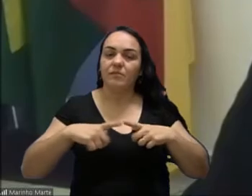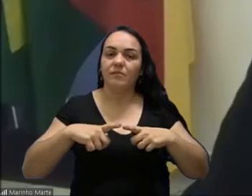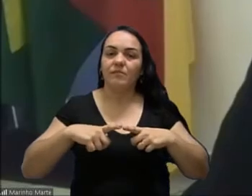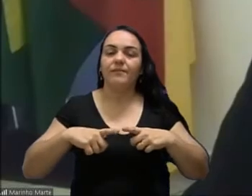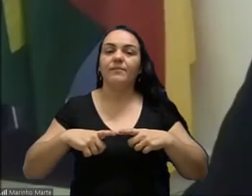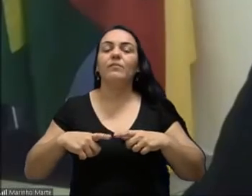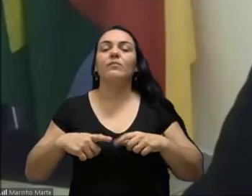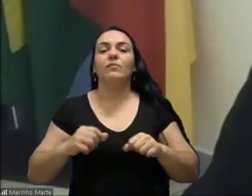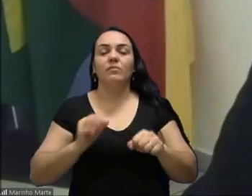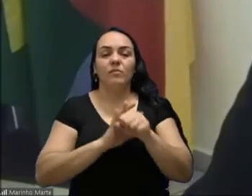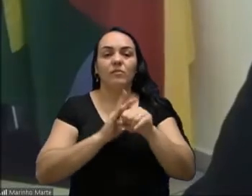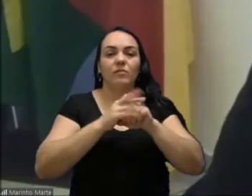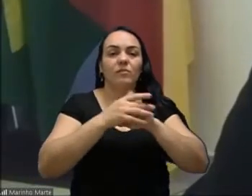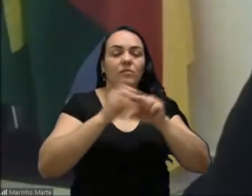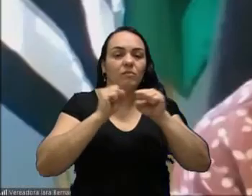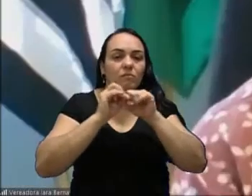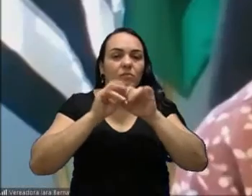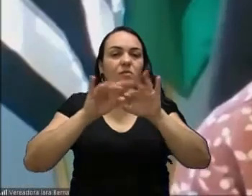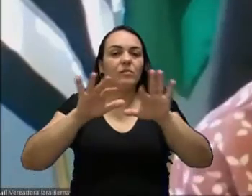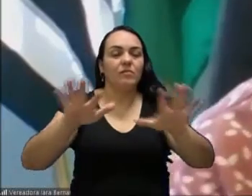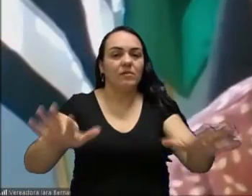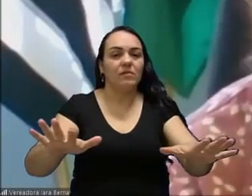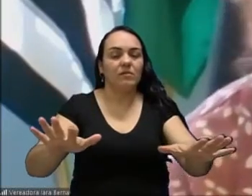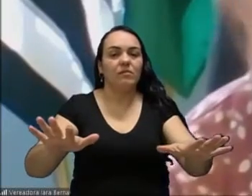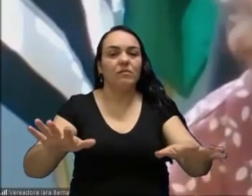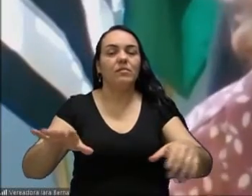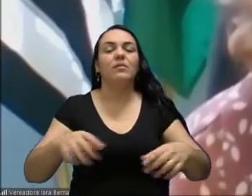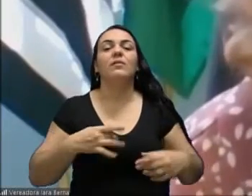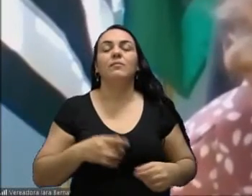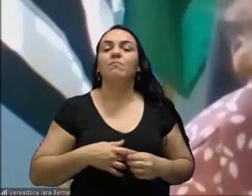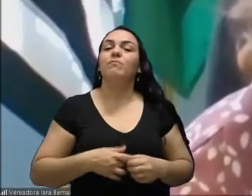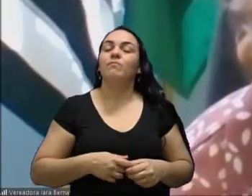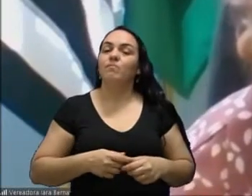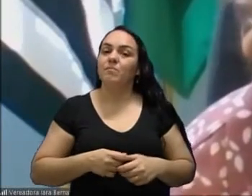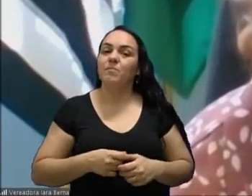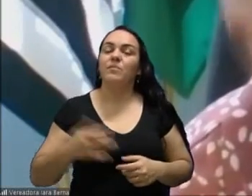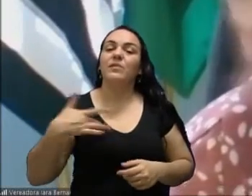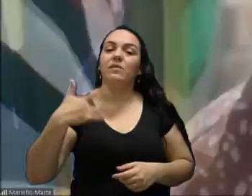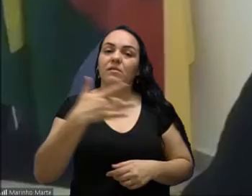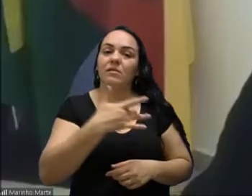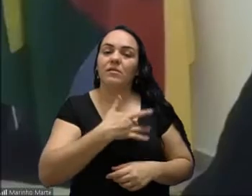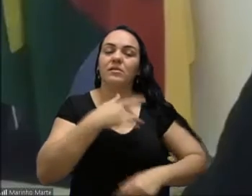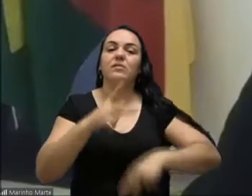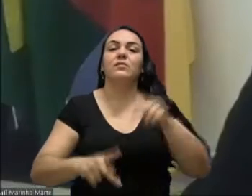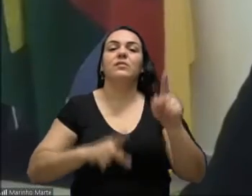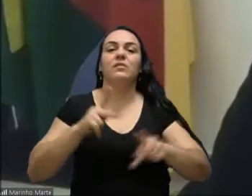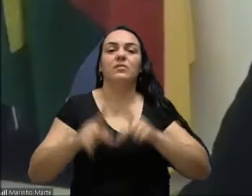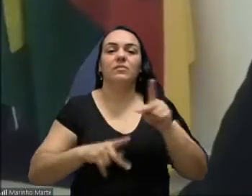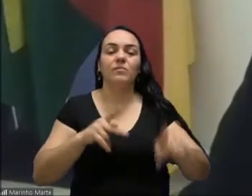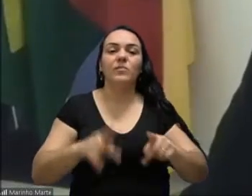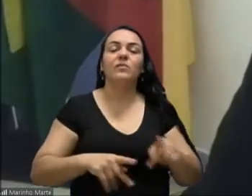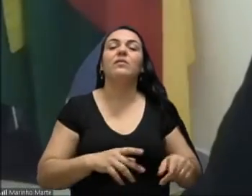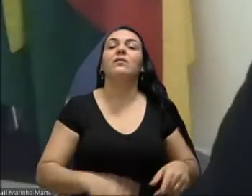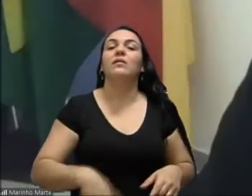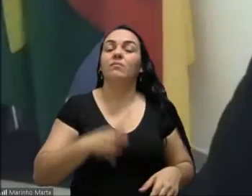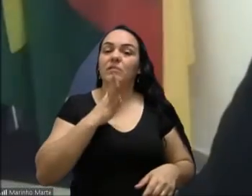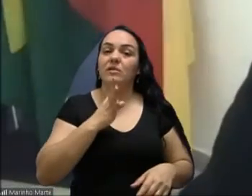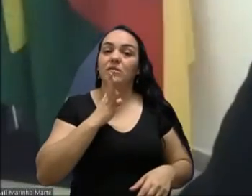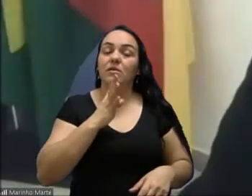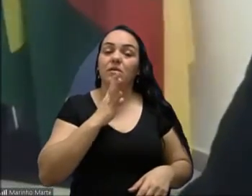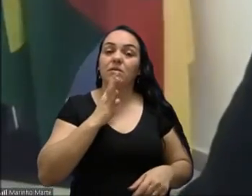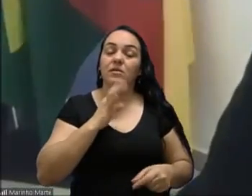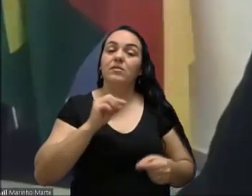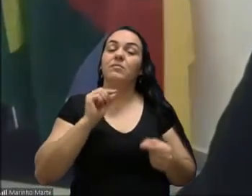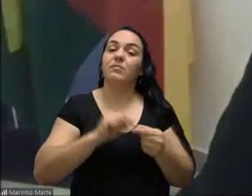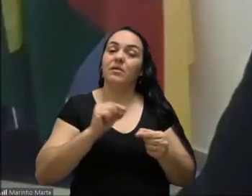a vigência do decreto emergencial na saúde pública ou no município a fim de serem reconhecidos os refletes